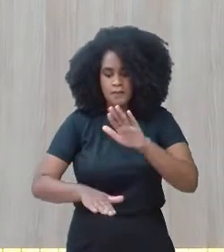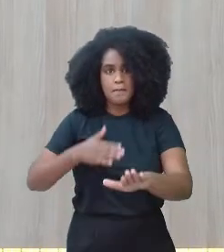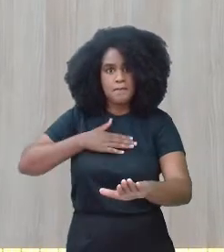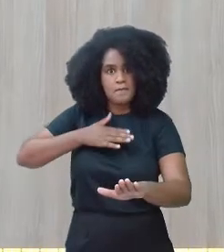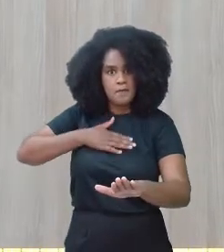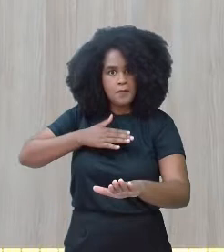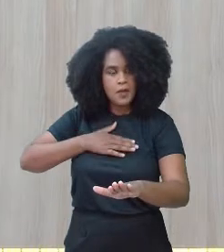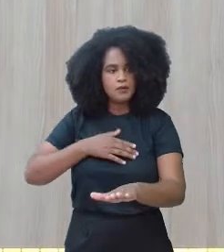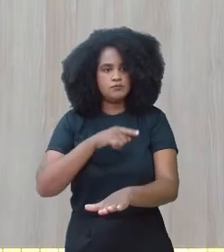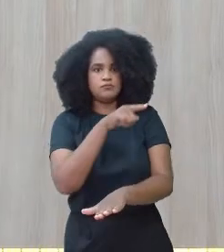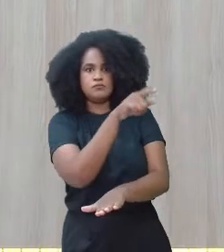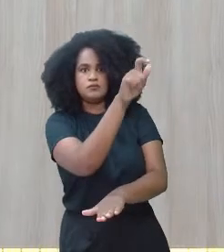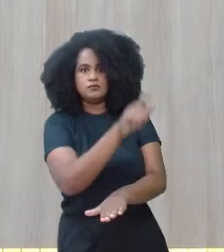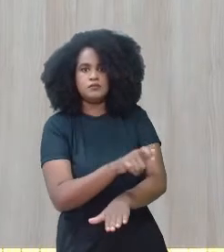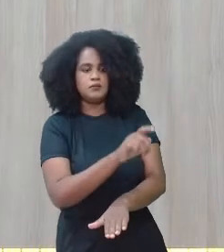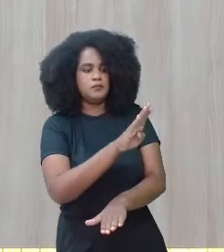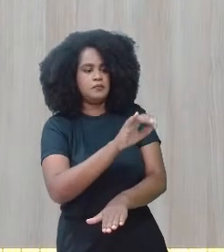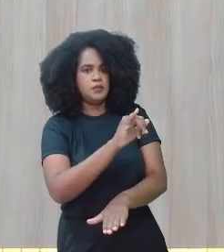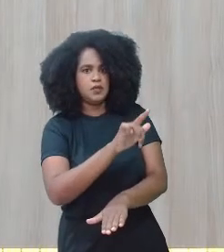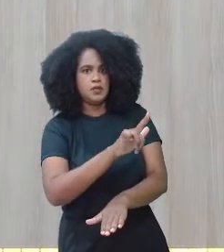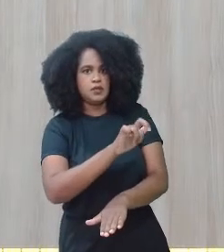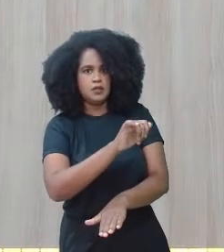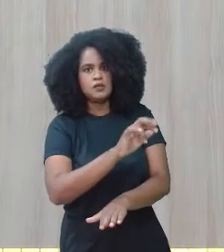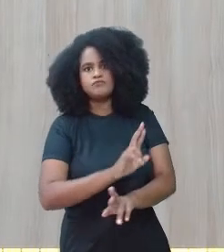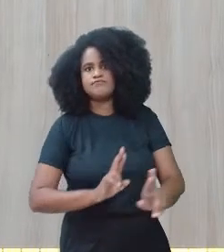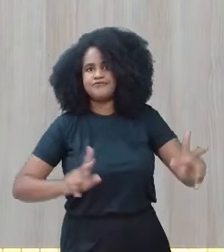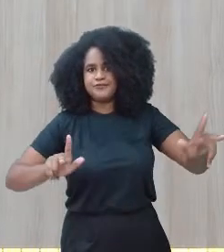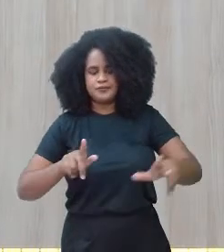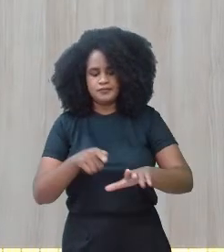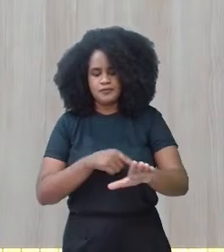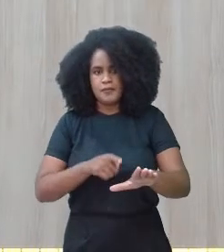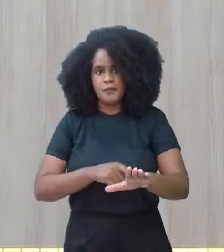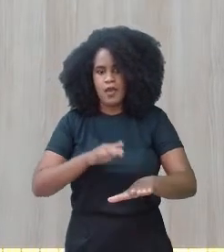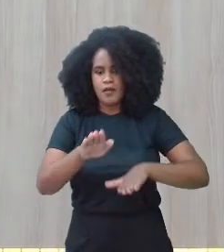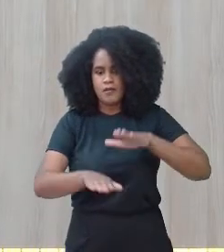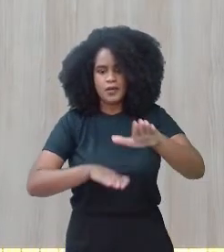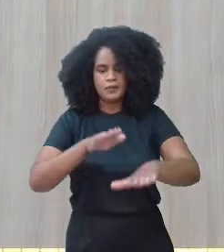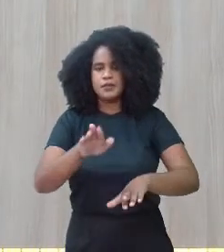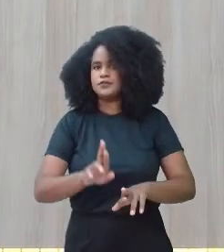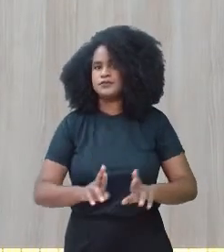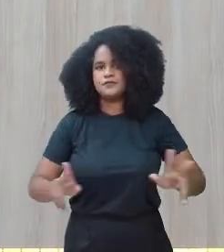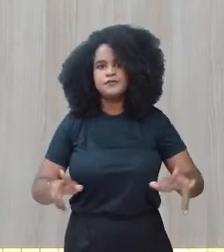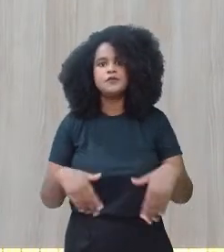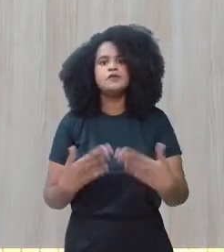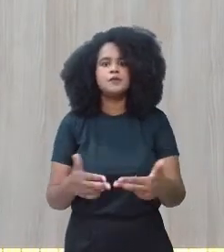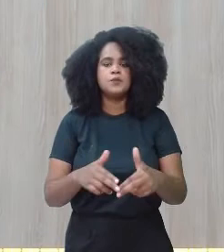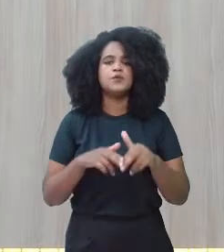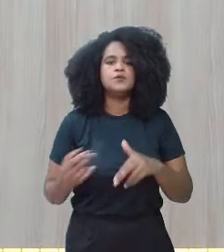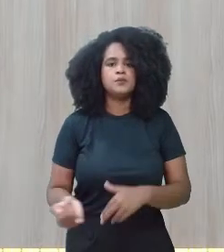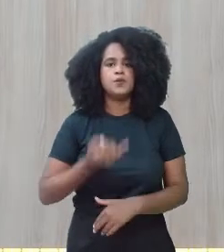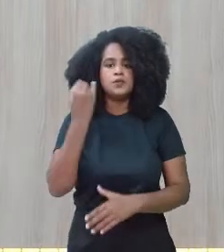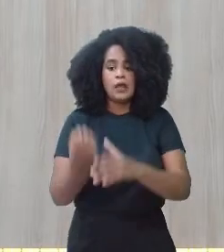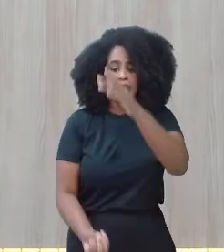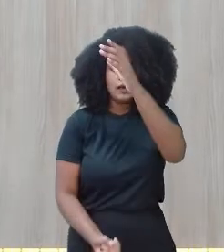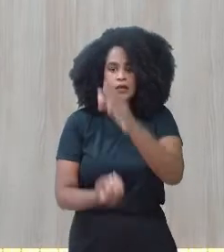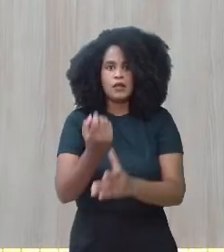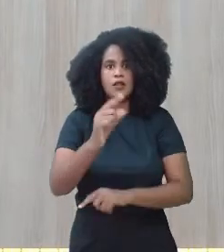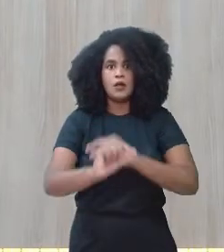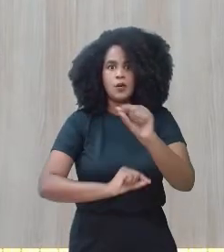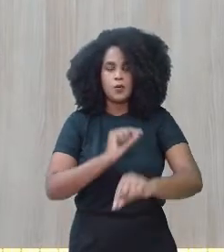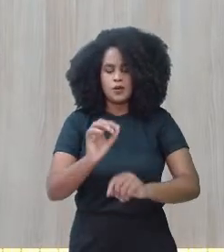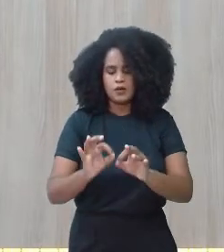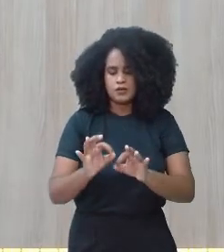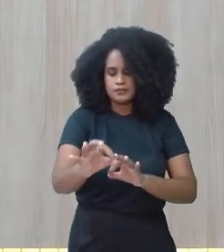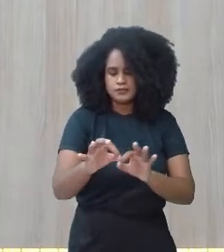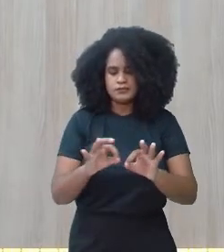não relacionava muito bem, né? Então, existe a necessidade da gente convencionar algumas medidas. Dizer assim, olha, a